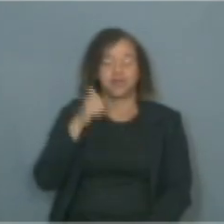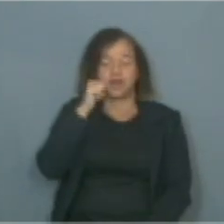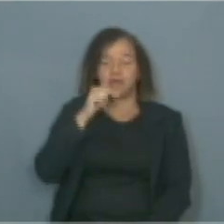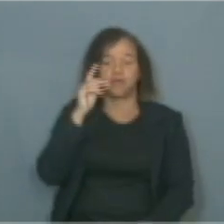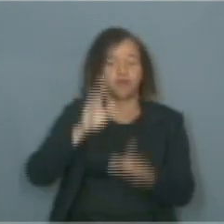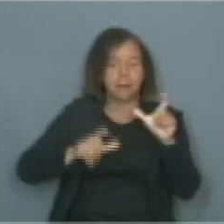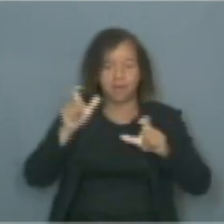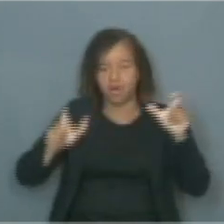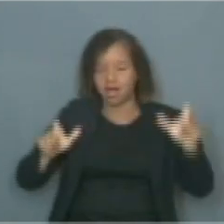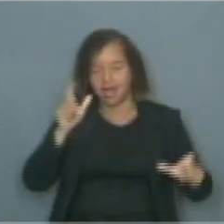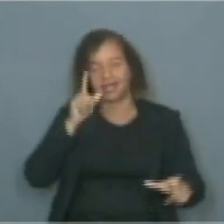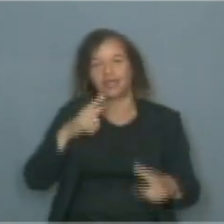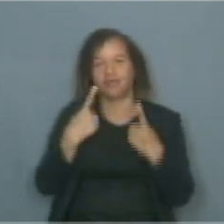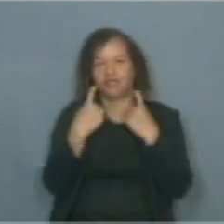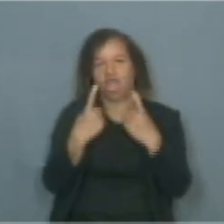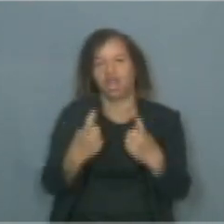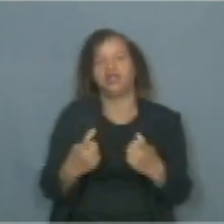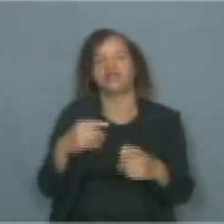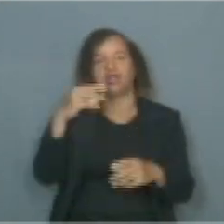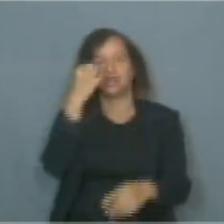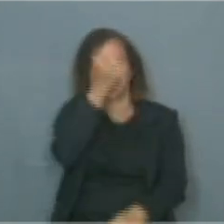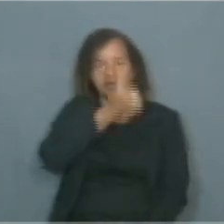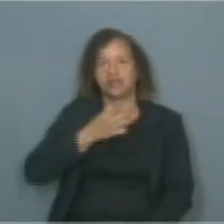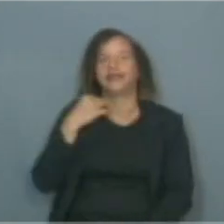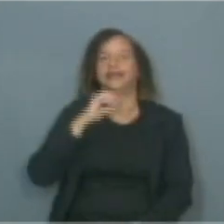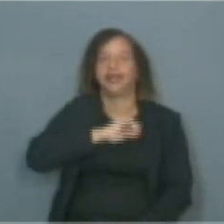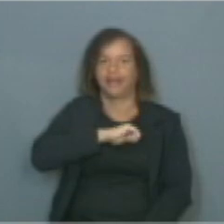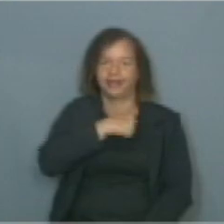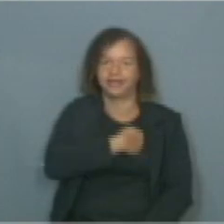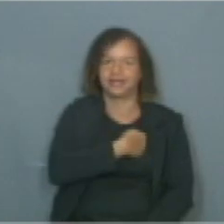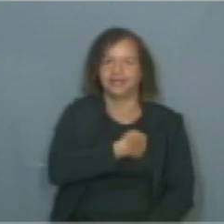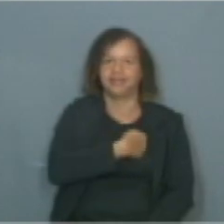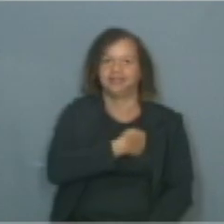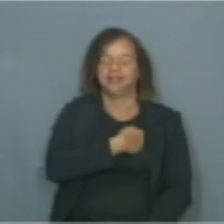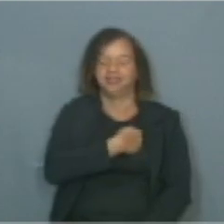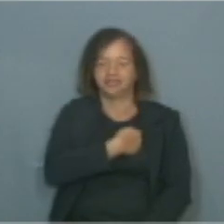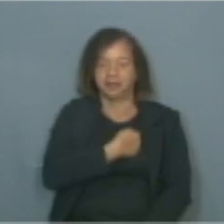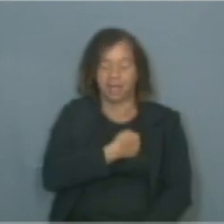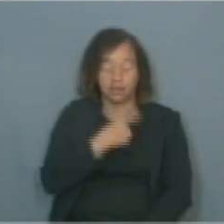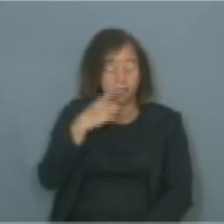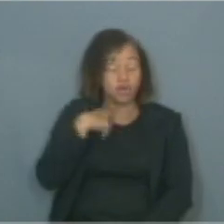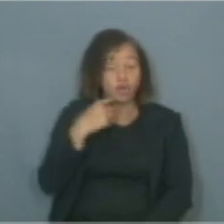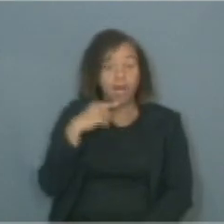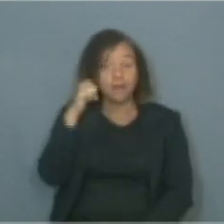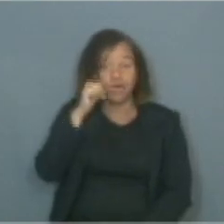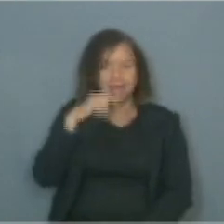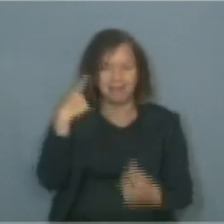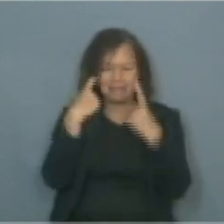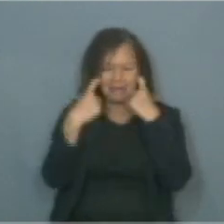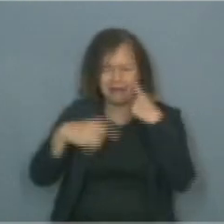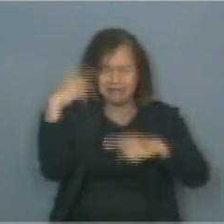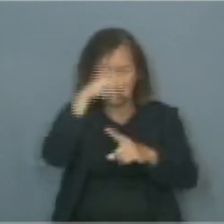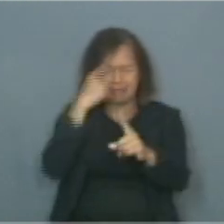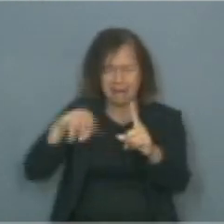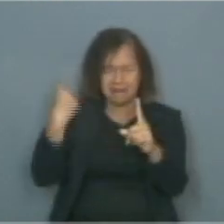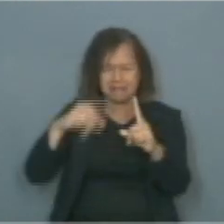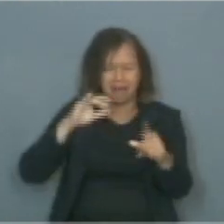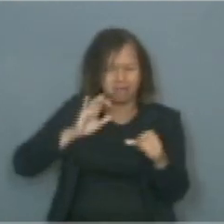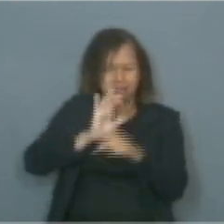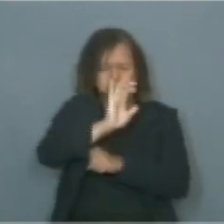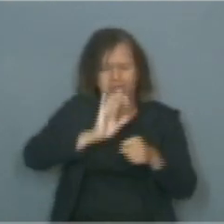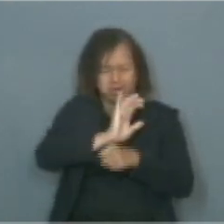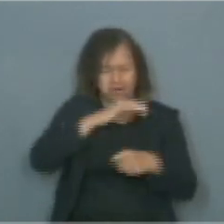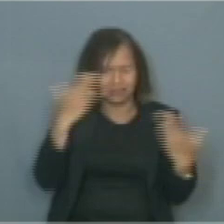situação de violência esperando 6 horas na delegacia. Nenhuma mulher merece esperar o dia amanhecer, apanhada, agredida,